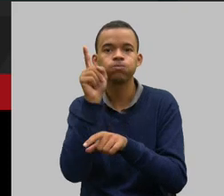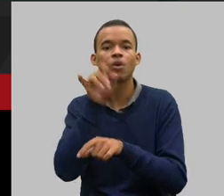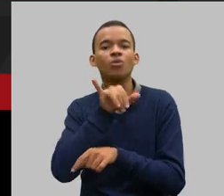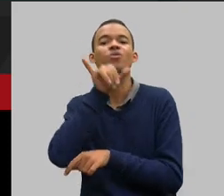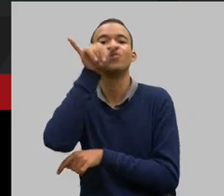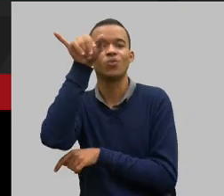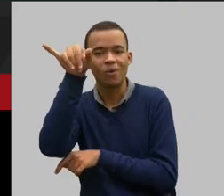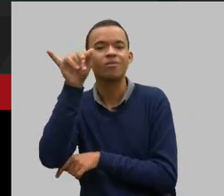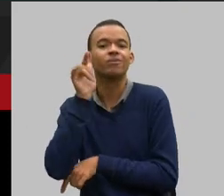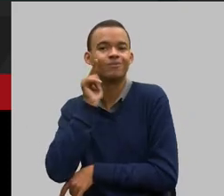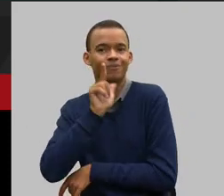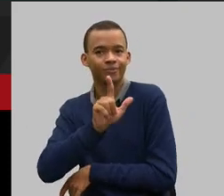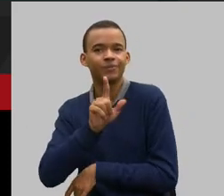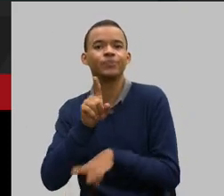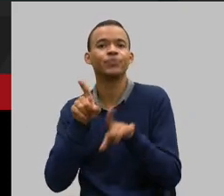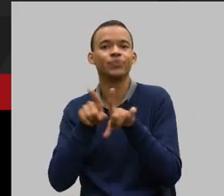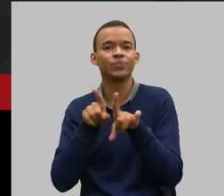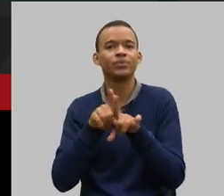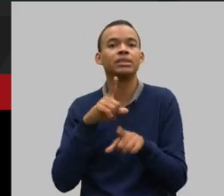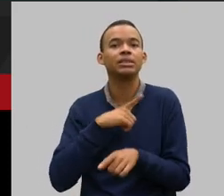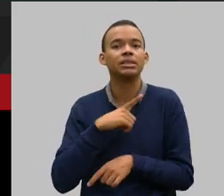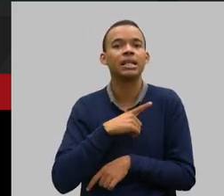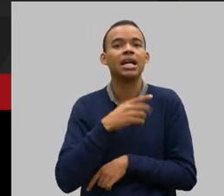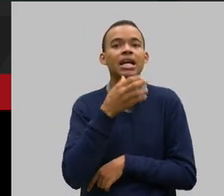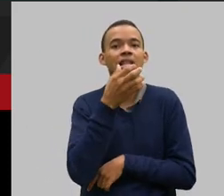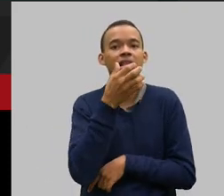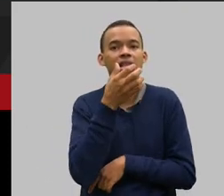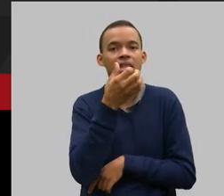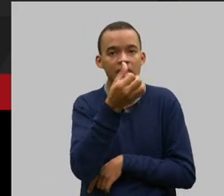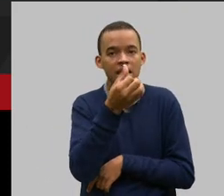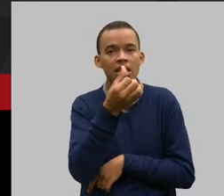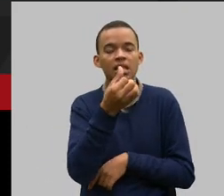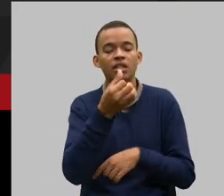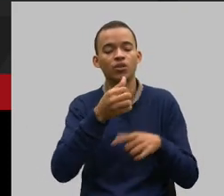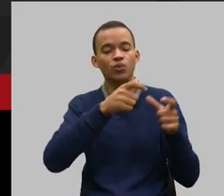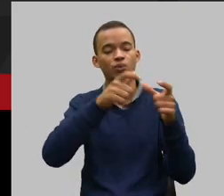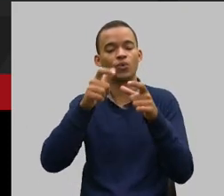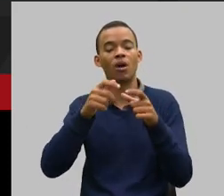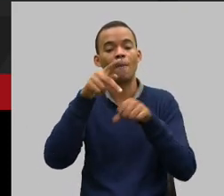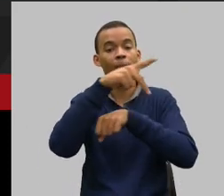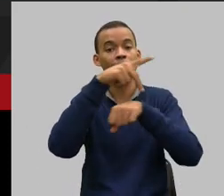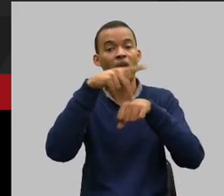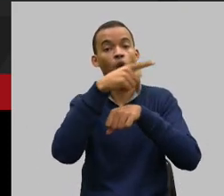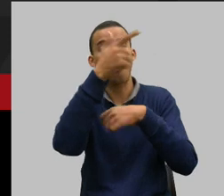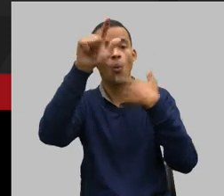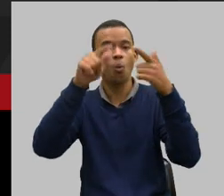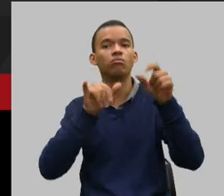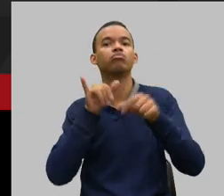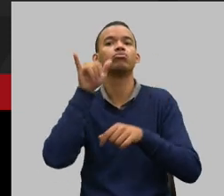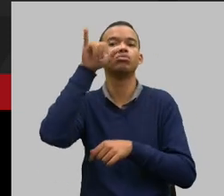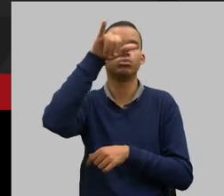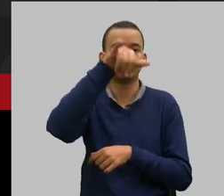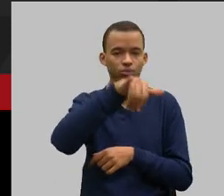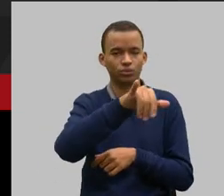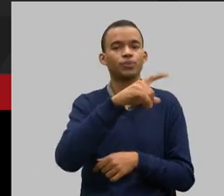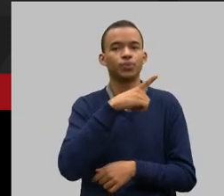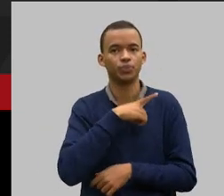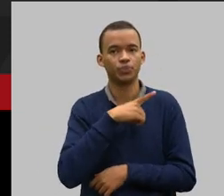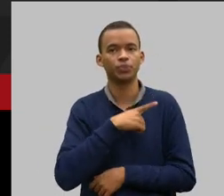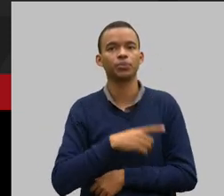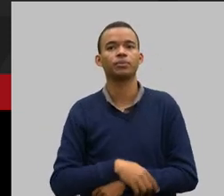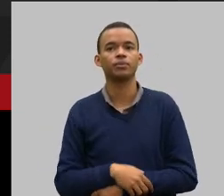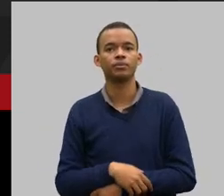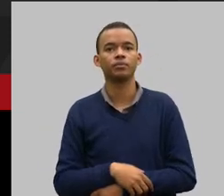repor é o terceiro maior do Brasil cito também né na linha da